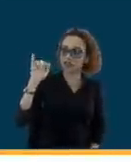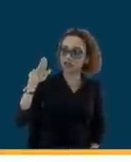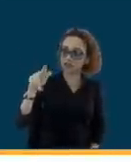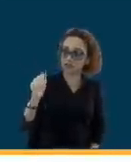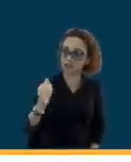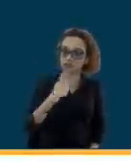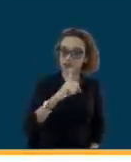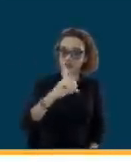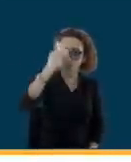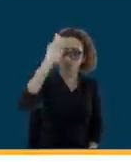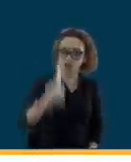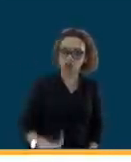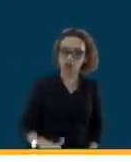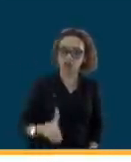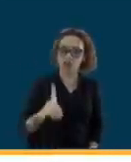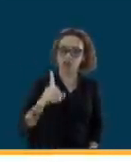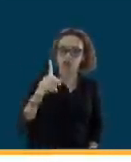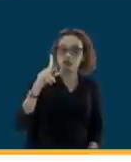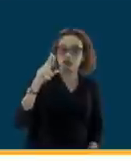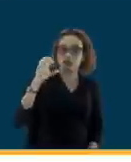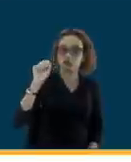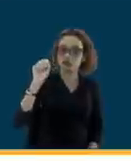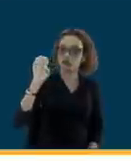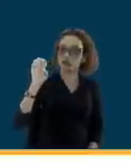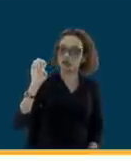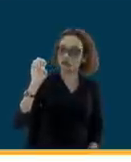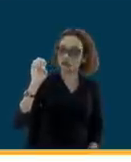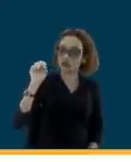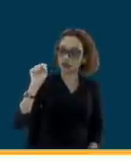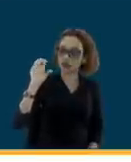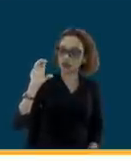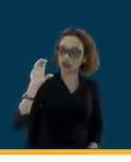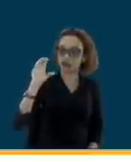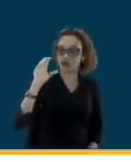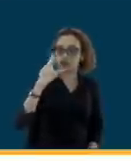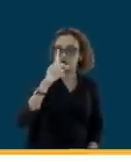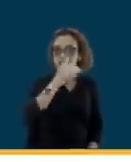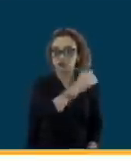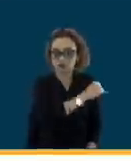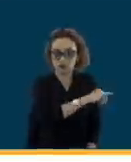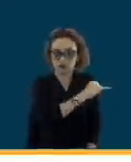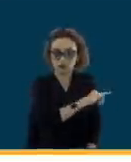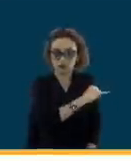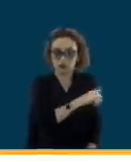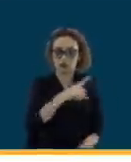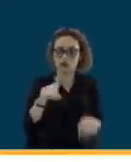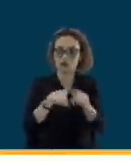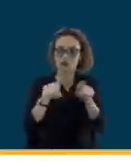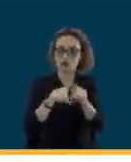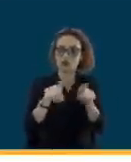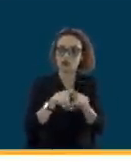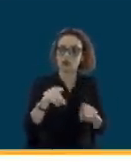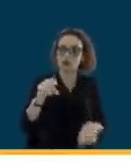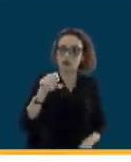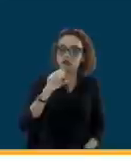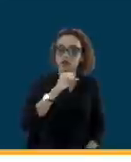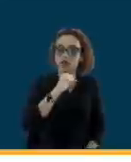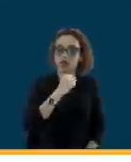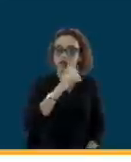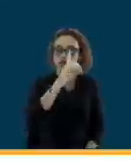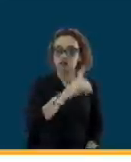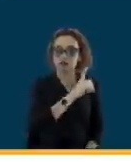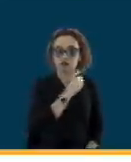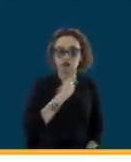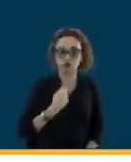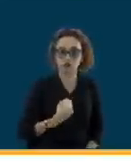e também o Sérgio Aguiar, Arthur Ribeiro, perdão, diretor regional do SENAC RJ, pelo papel